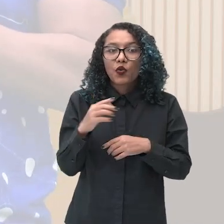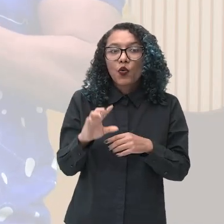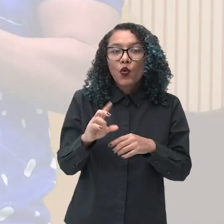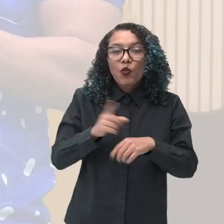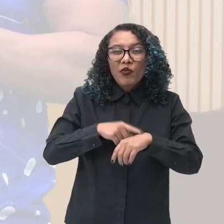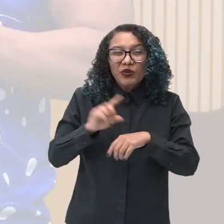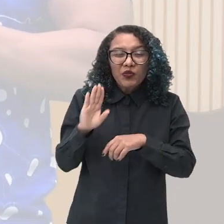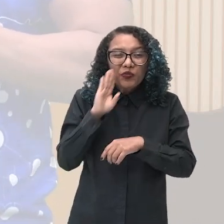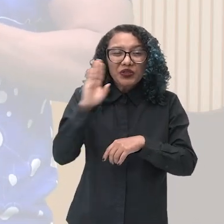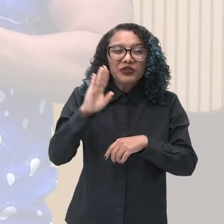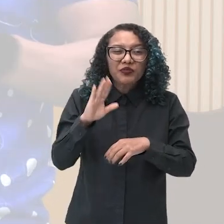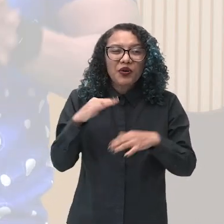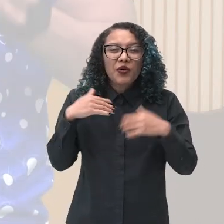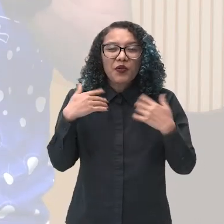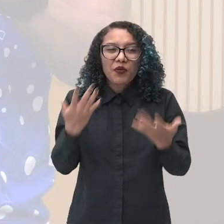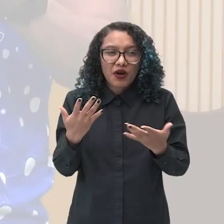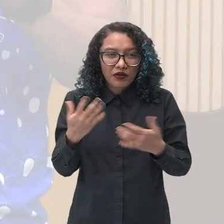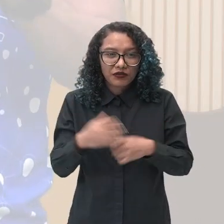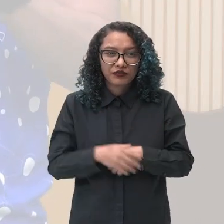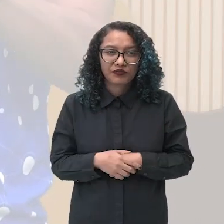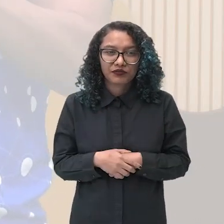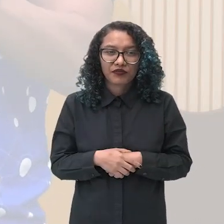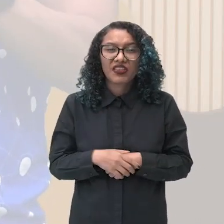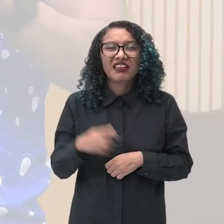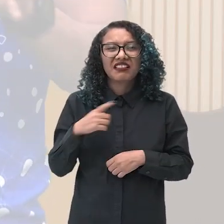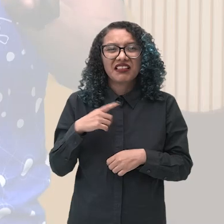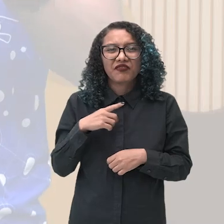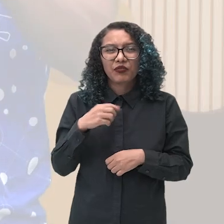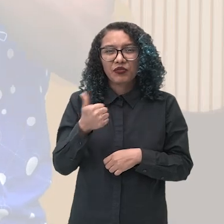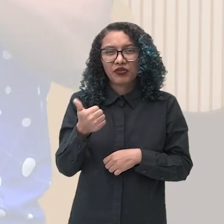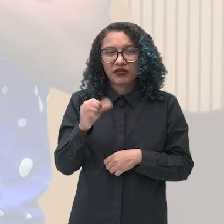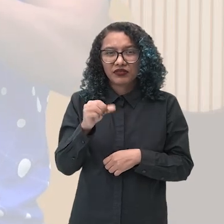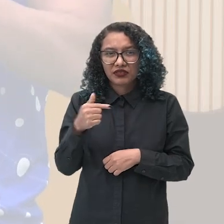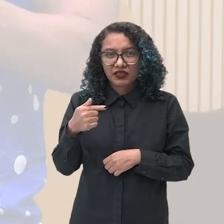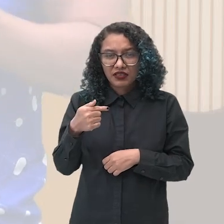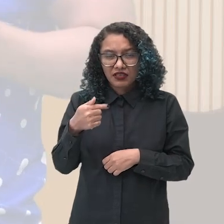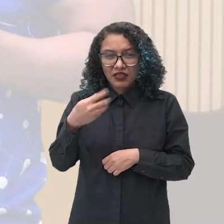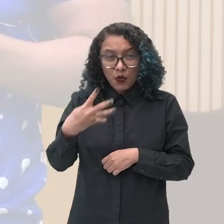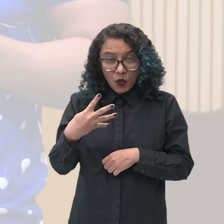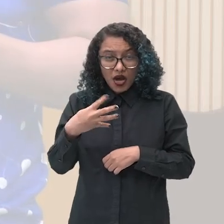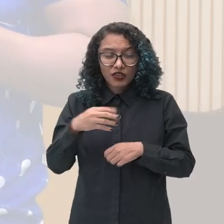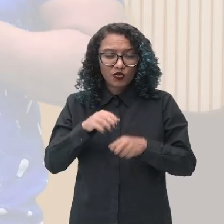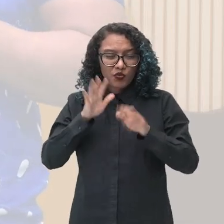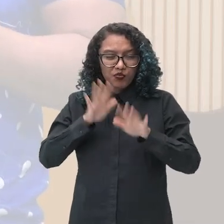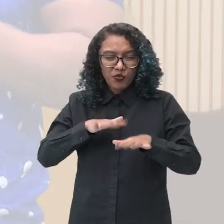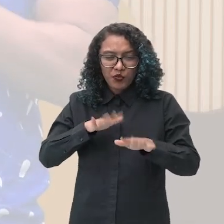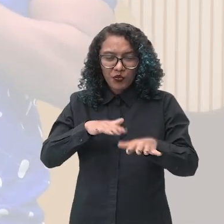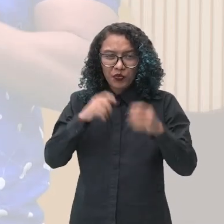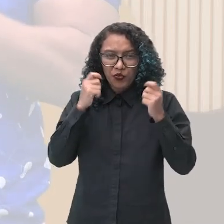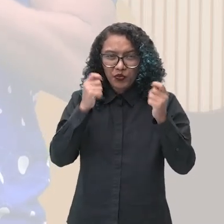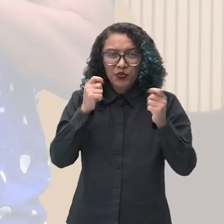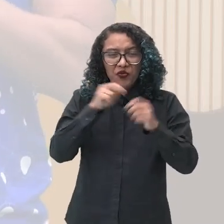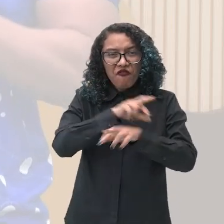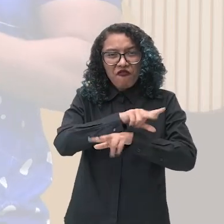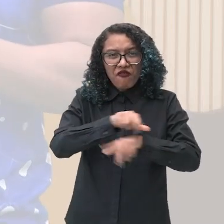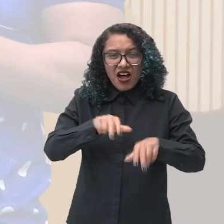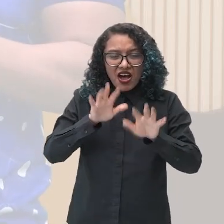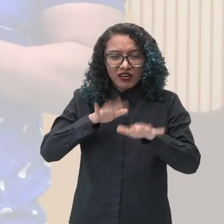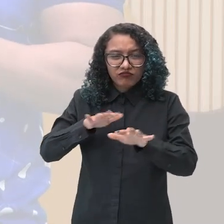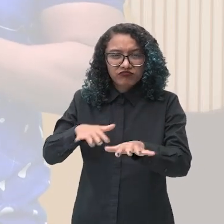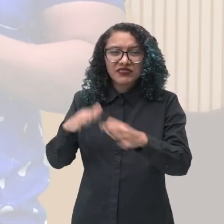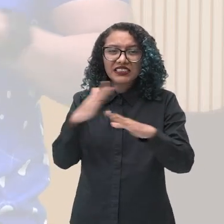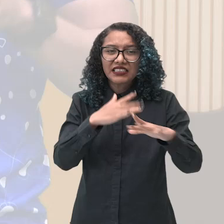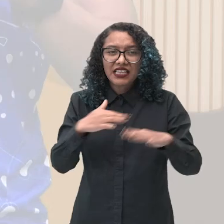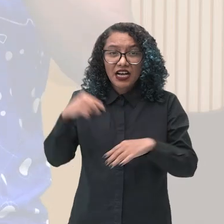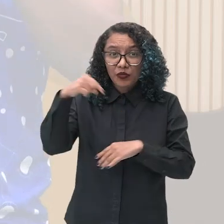em 1984, com grandes manifestações espalhadas ali por várias cidades aqui no nosso país,